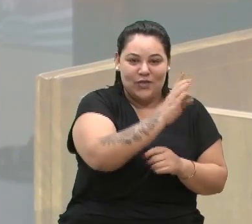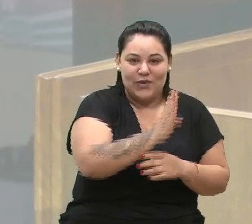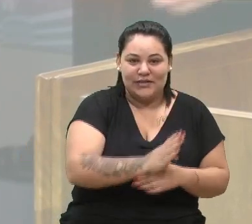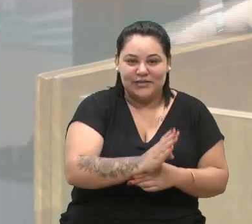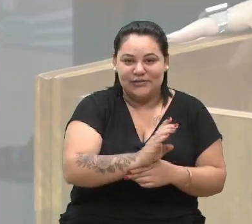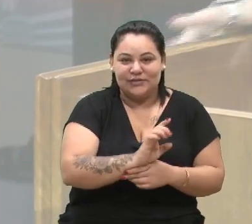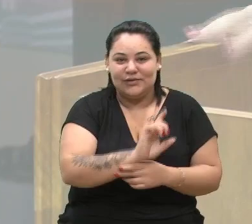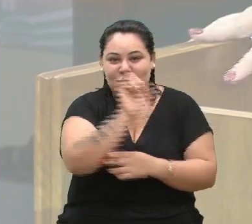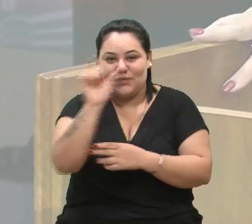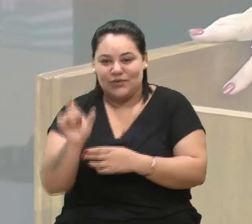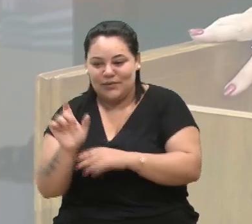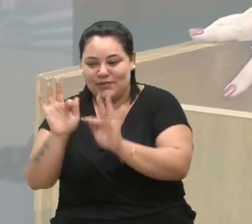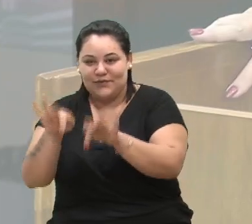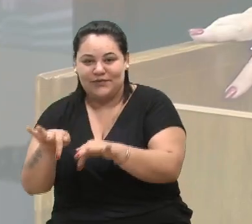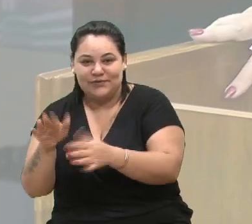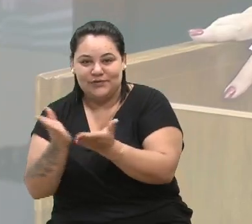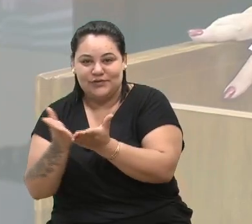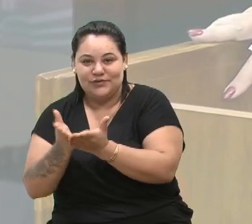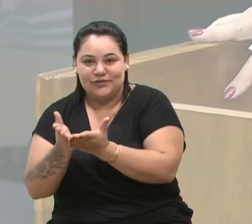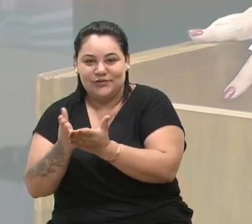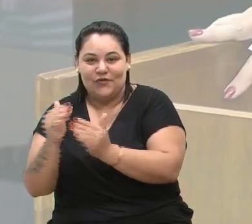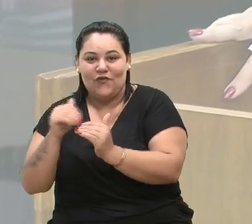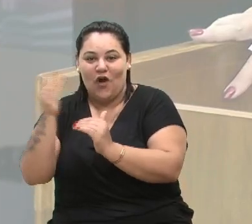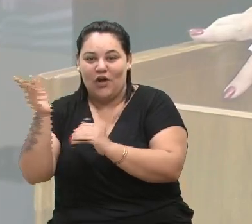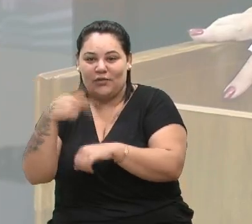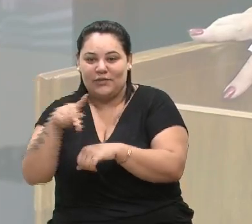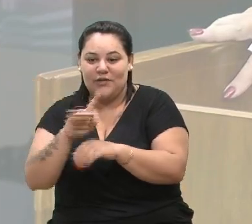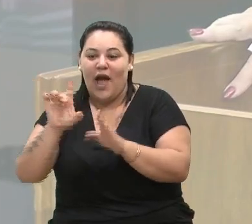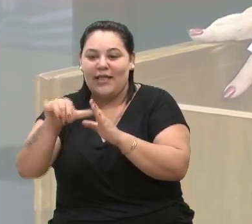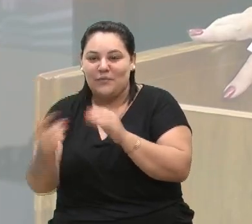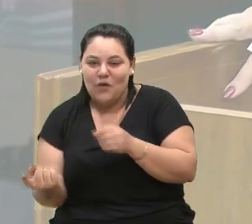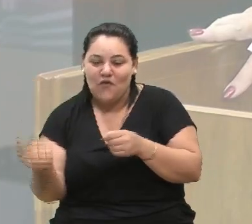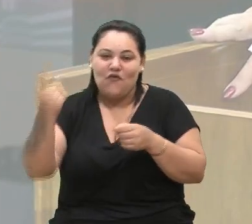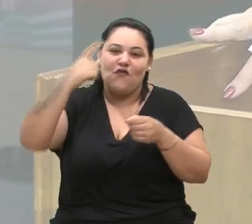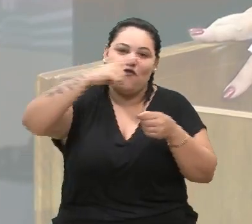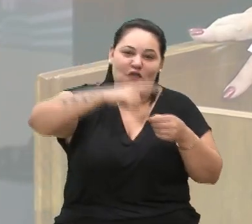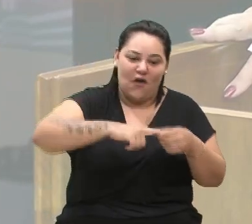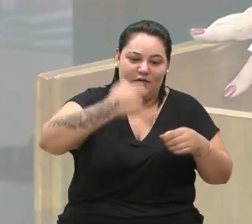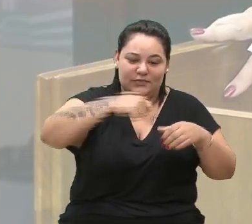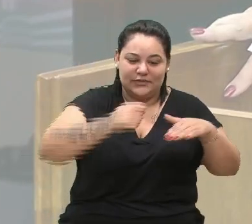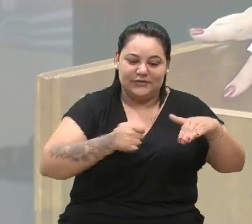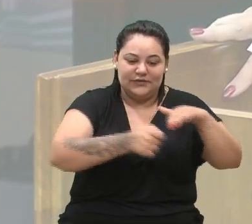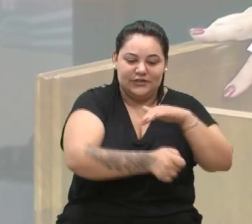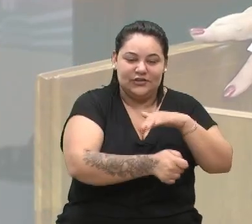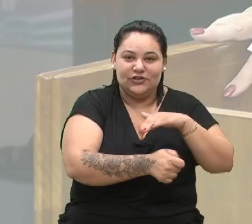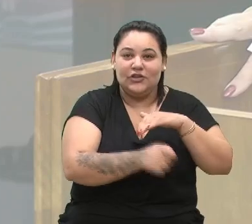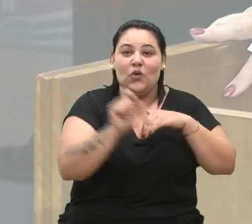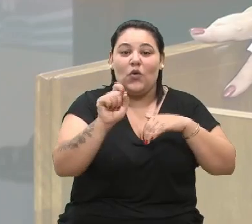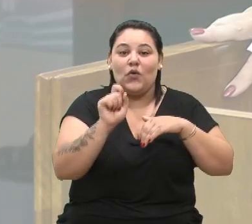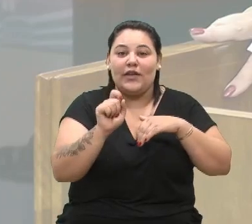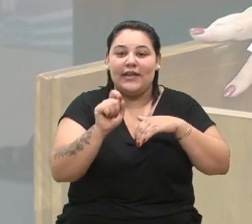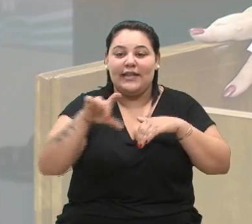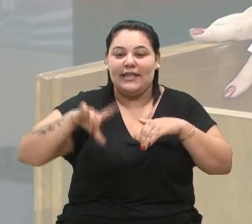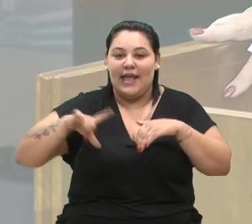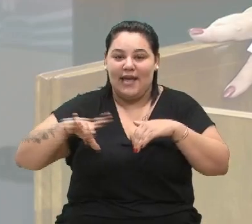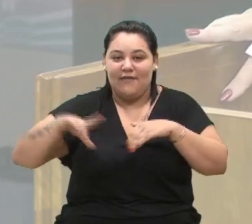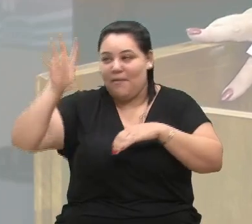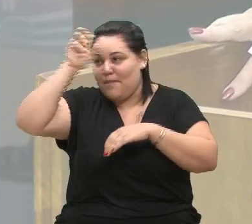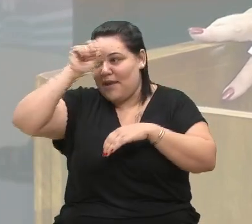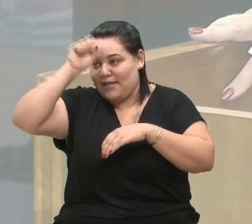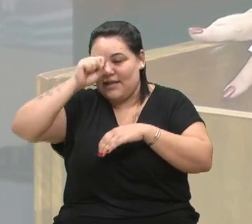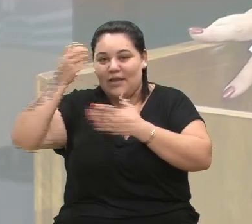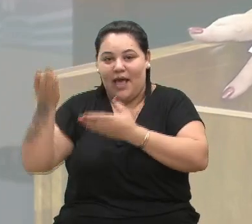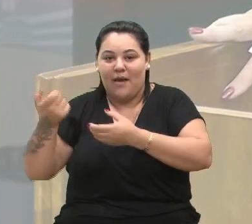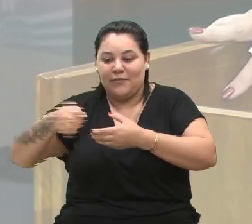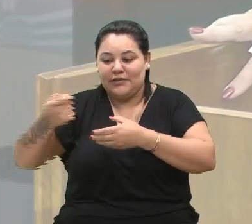no exterior, mas que depois que as pessoas voltam, elas têm que investir aquilo que elas receberam, elas têm que dar